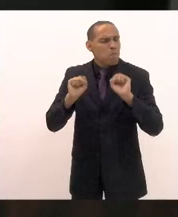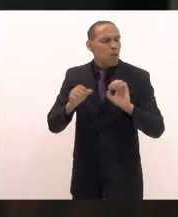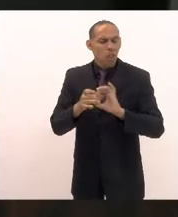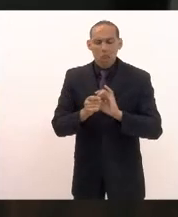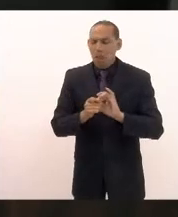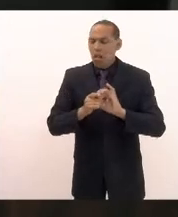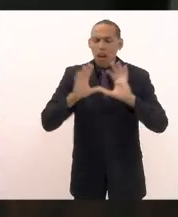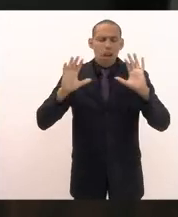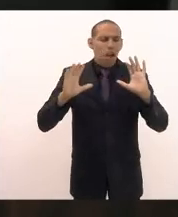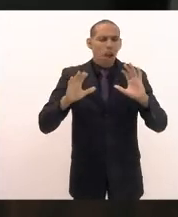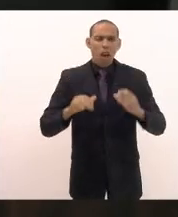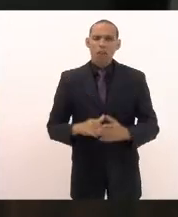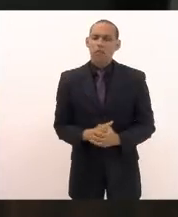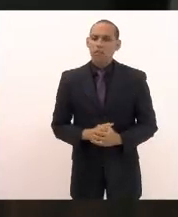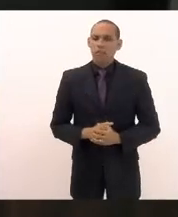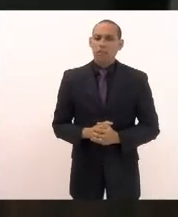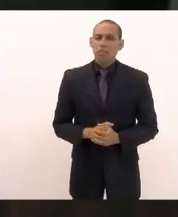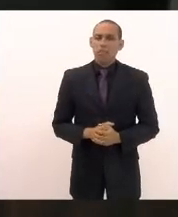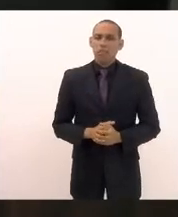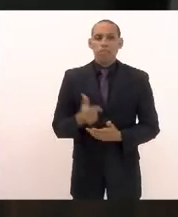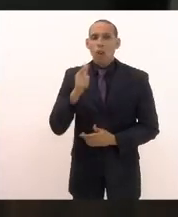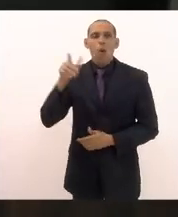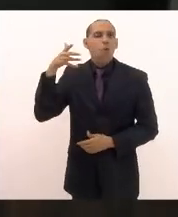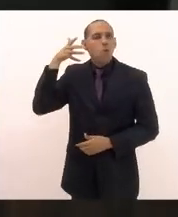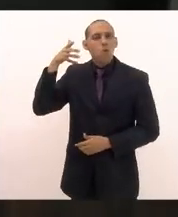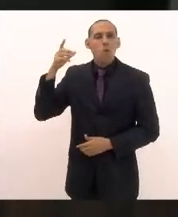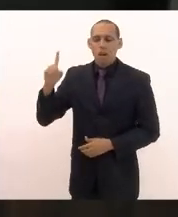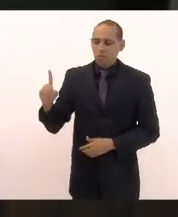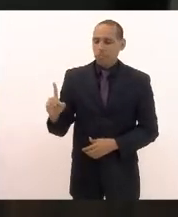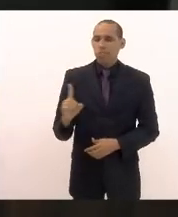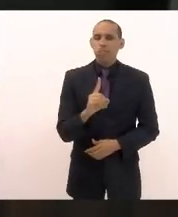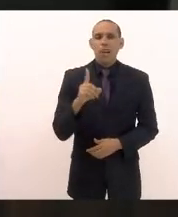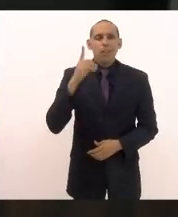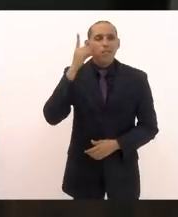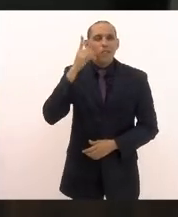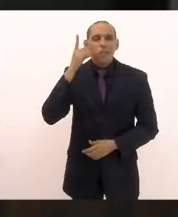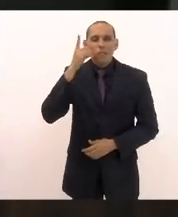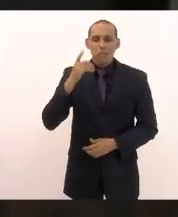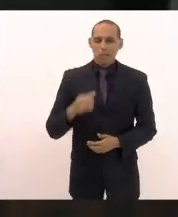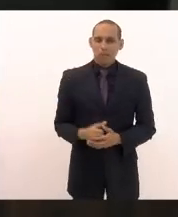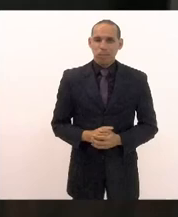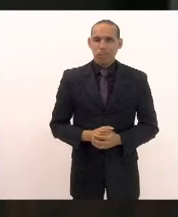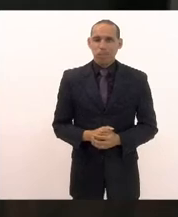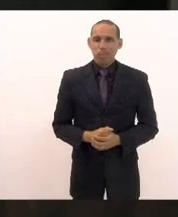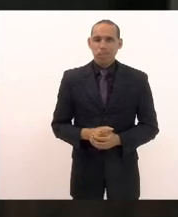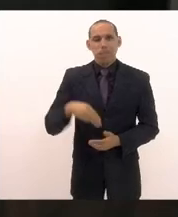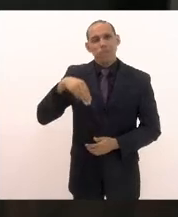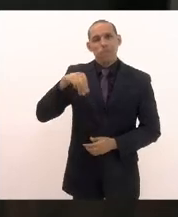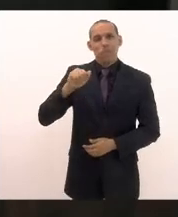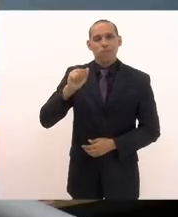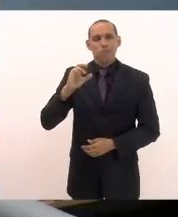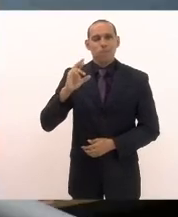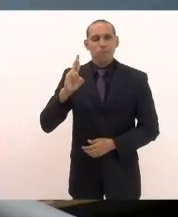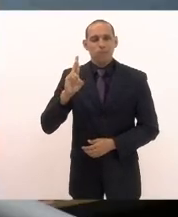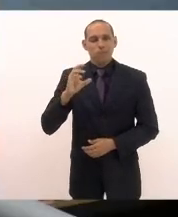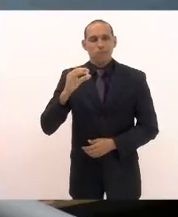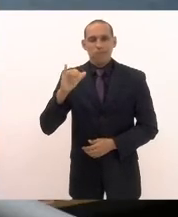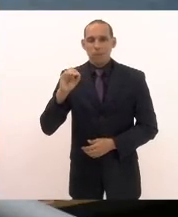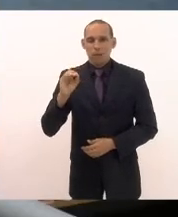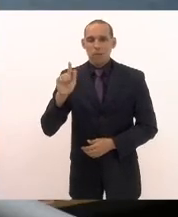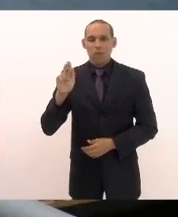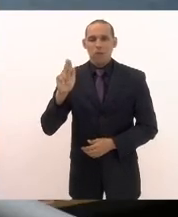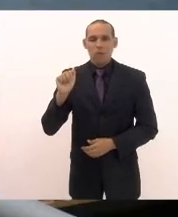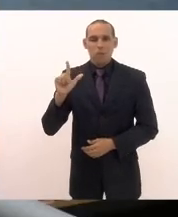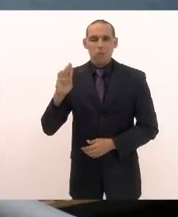quiser. Próximo orador inscrito é o nobre deputado Márcio Glauberto. Vossa